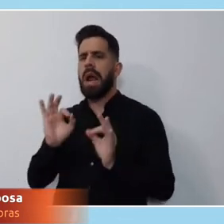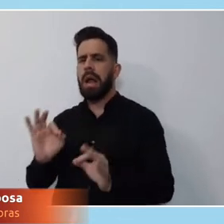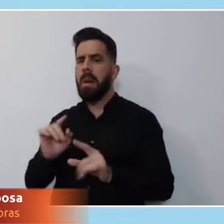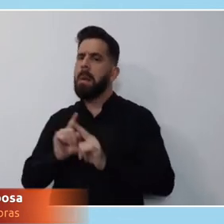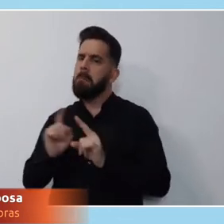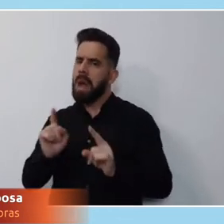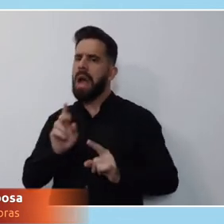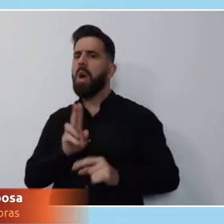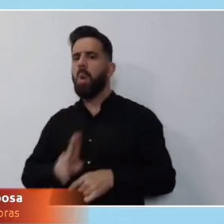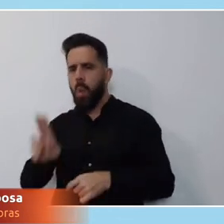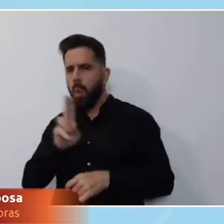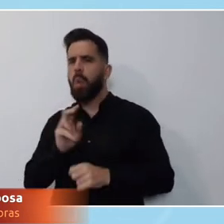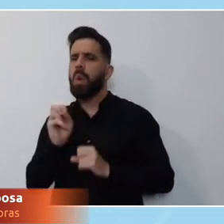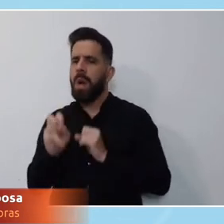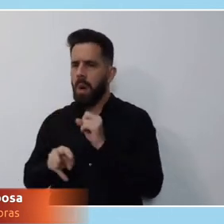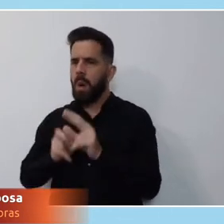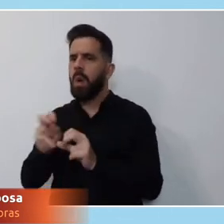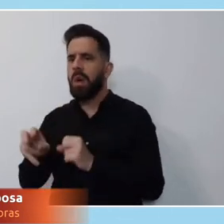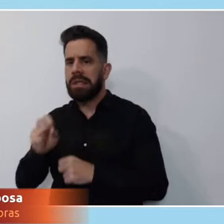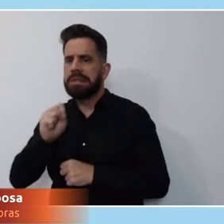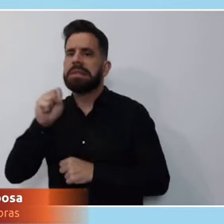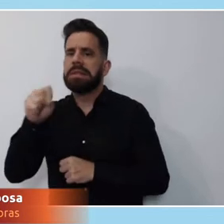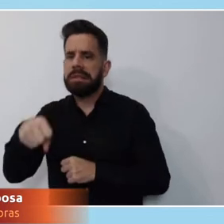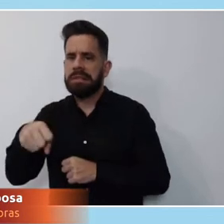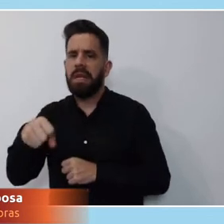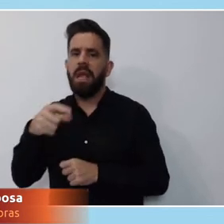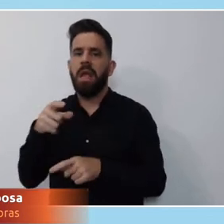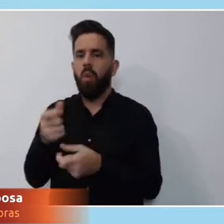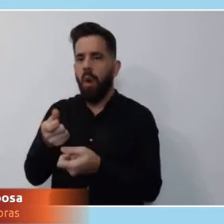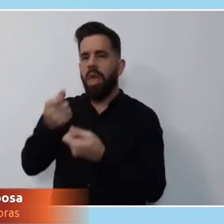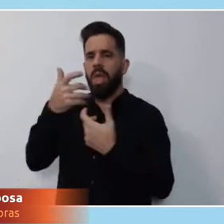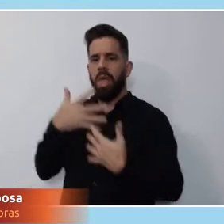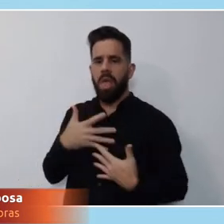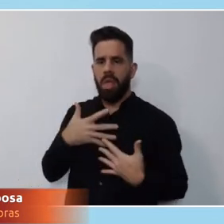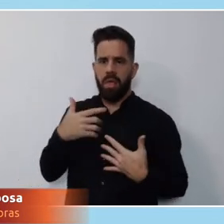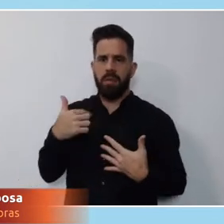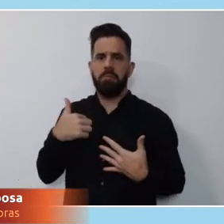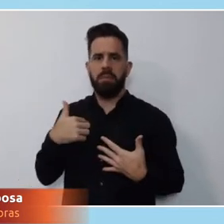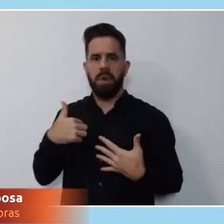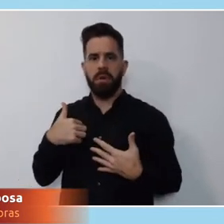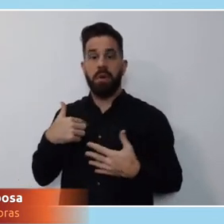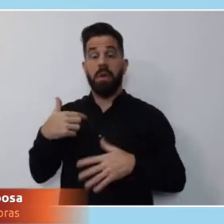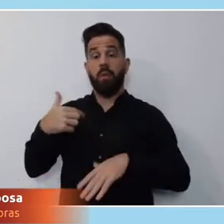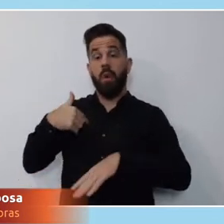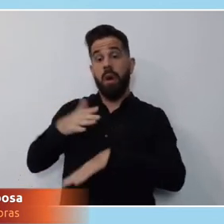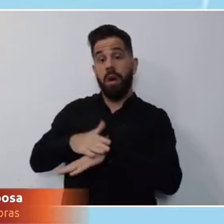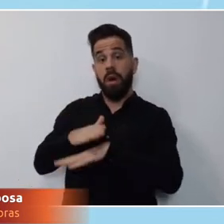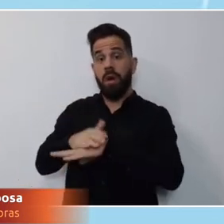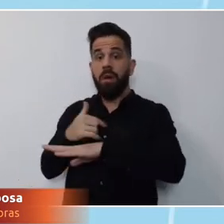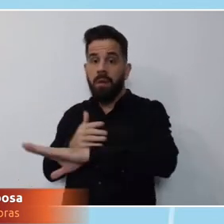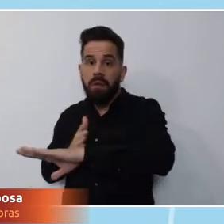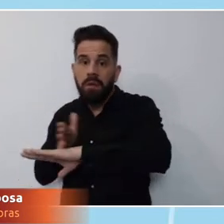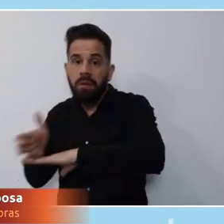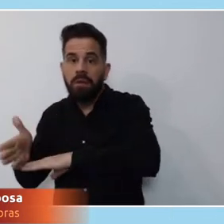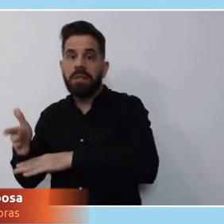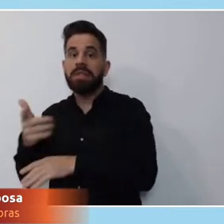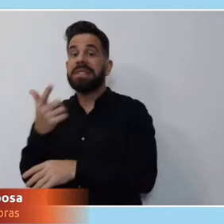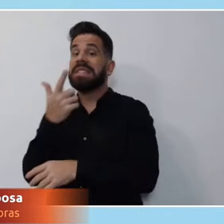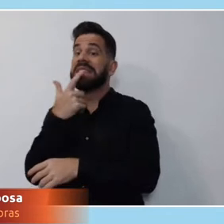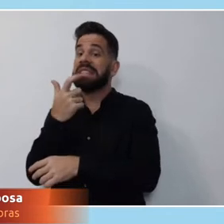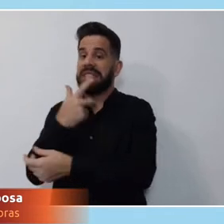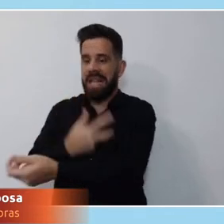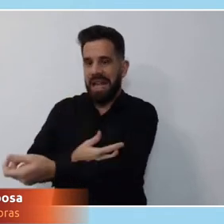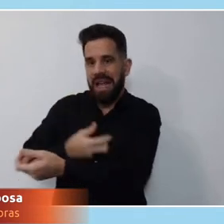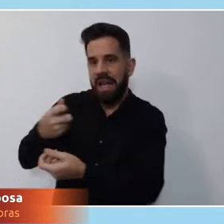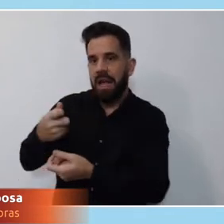de agrotóxico, assim, meio que contando, porque querendo que eu fosse coletar sangue para fazer algumas análises da saúde desse